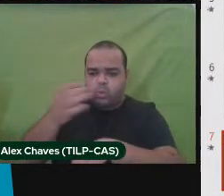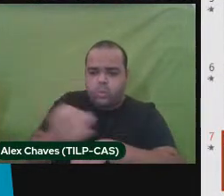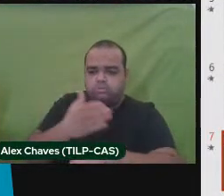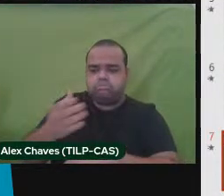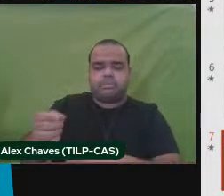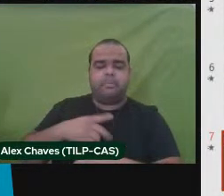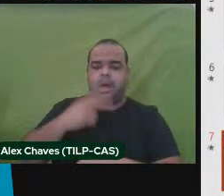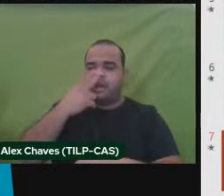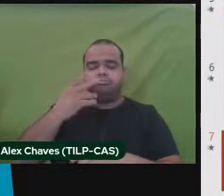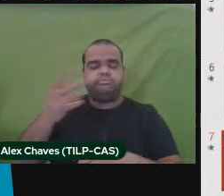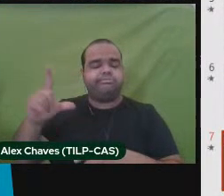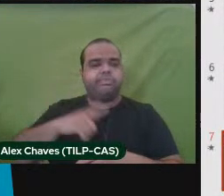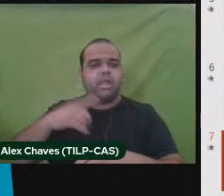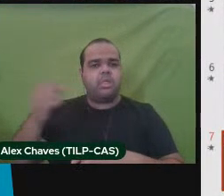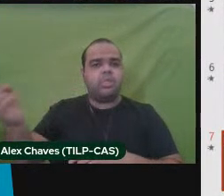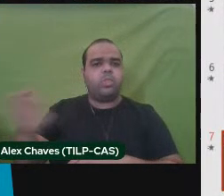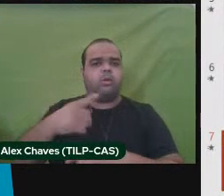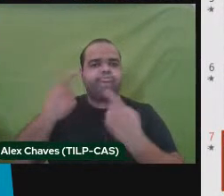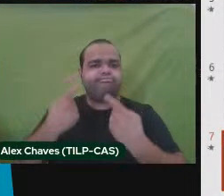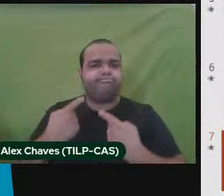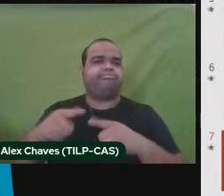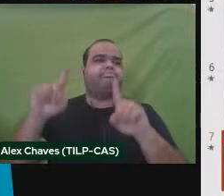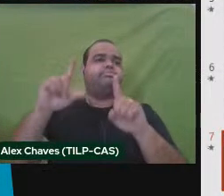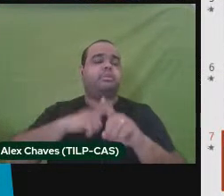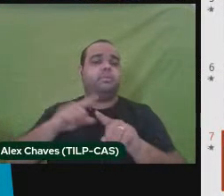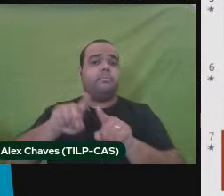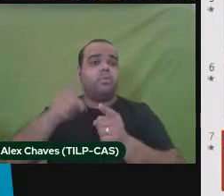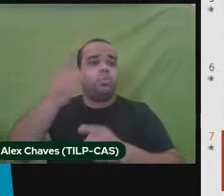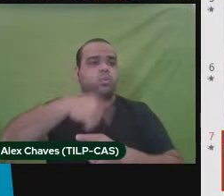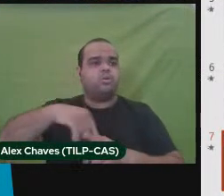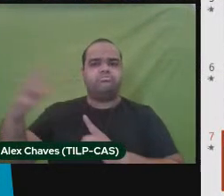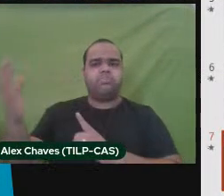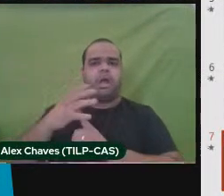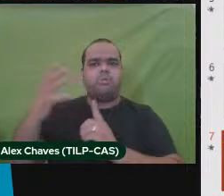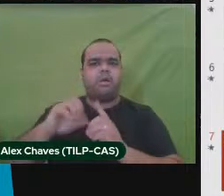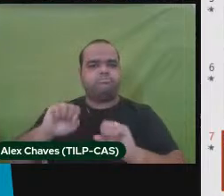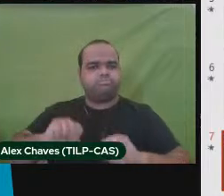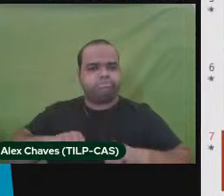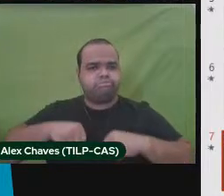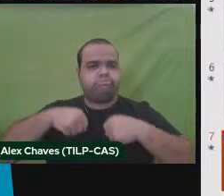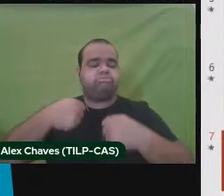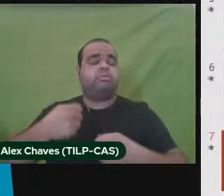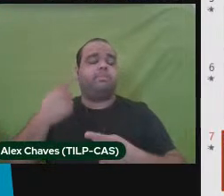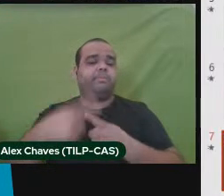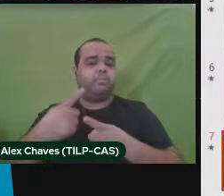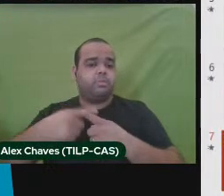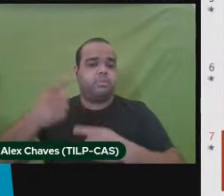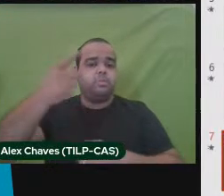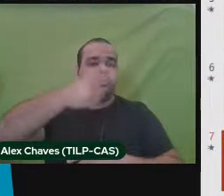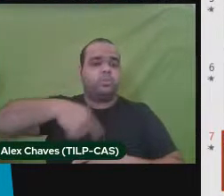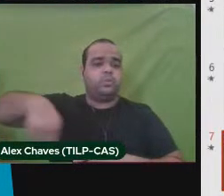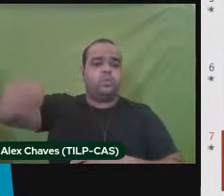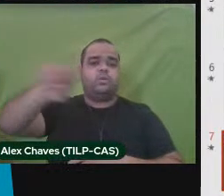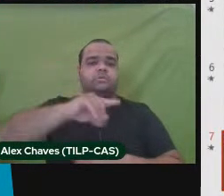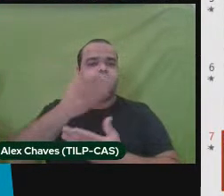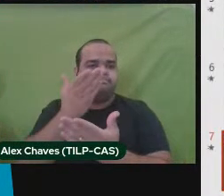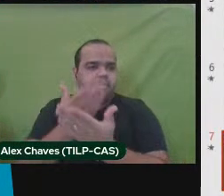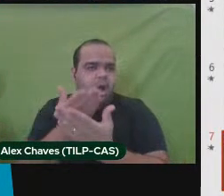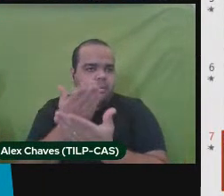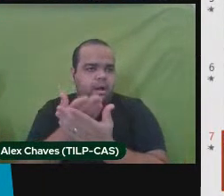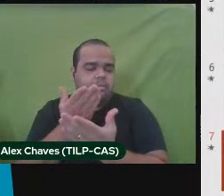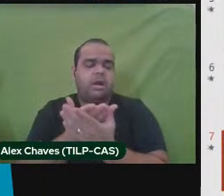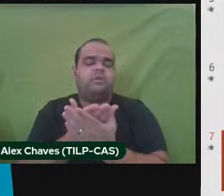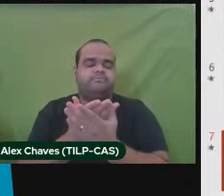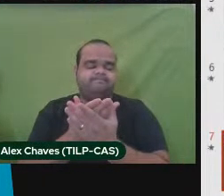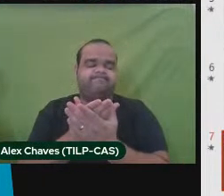novo desafio. Nós somos encorajados, porque nós somos estudiosos